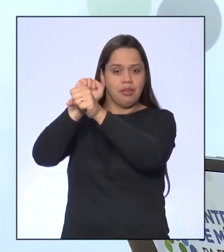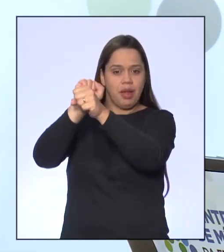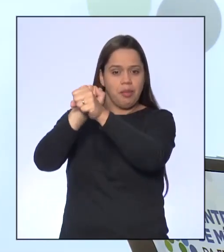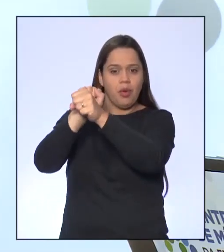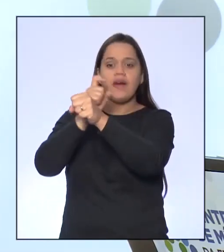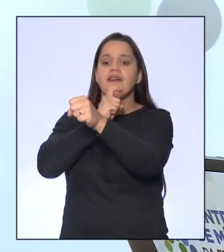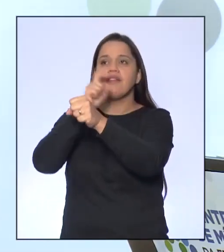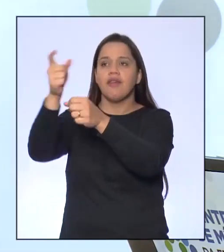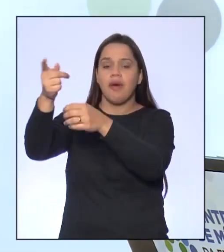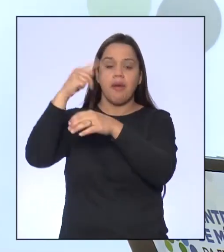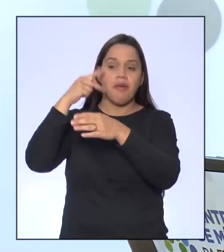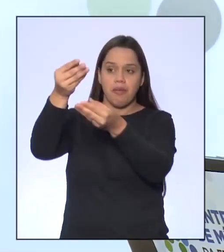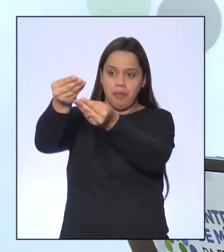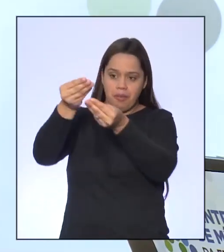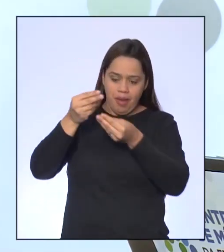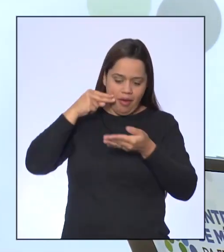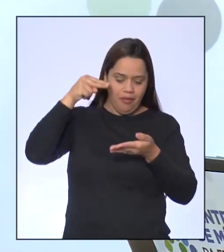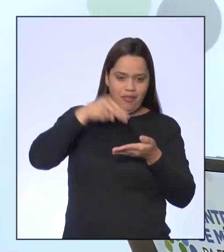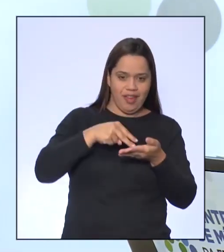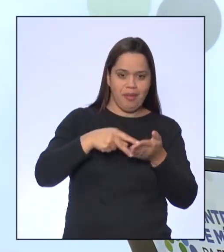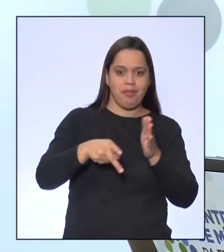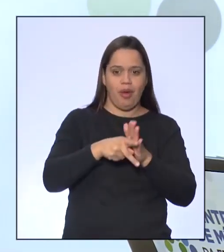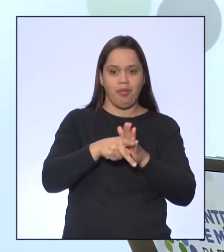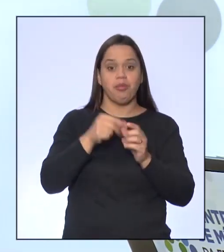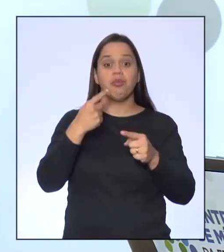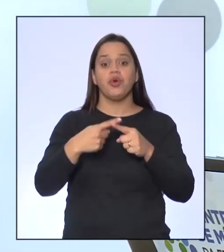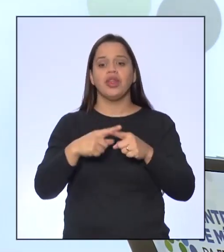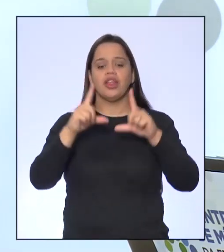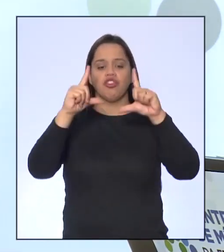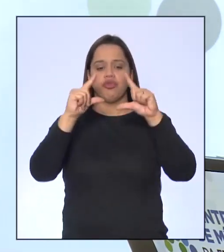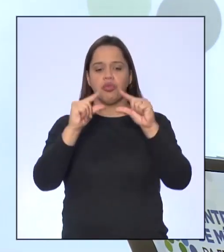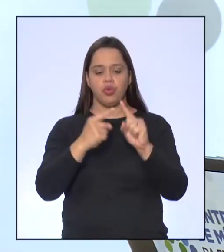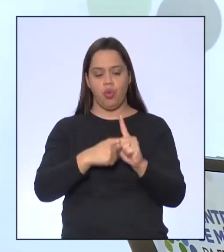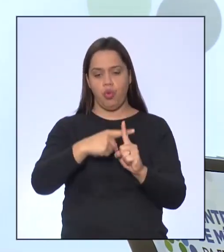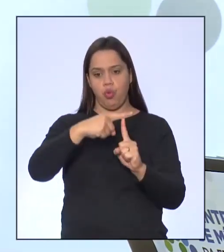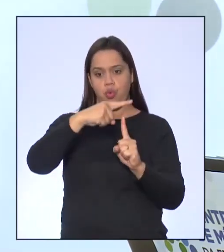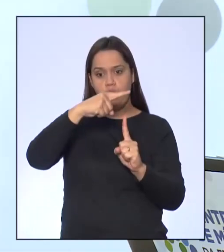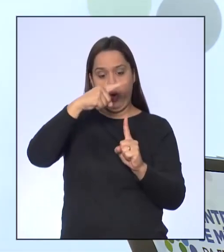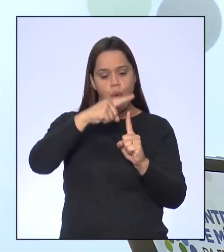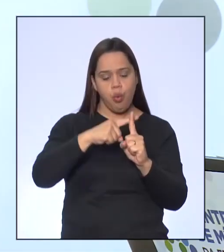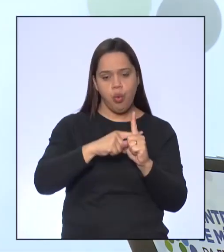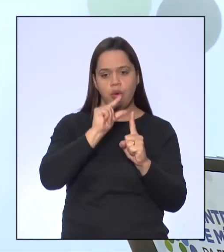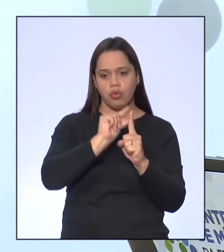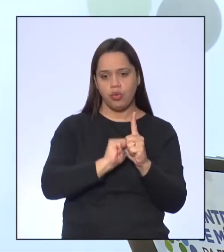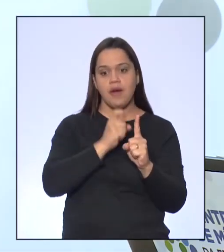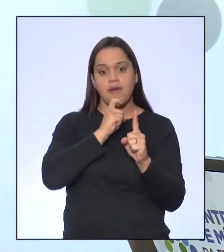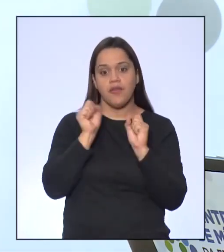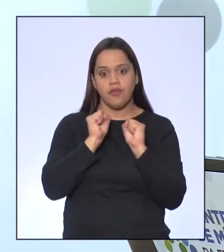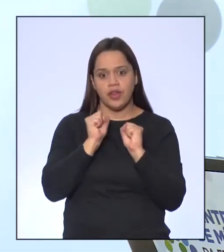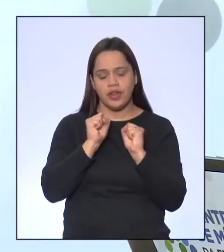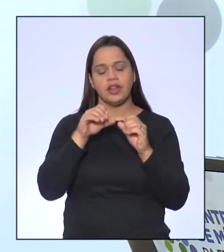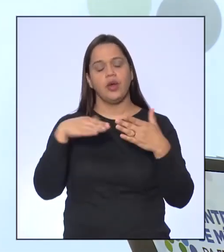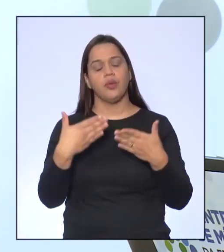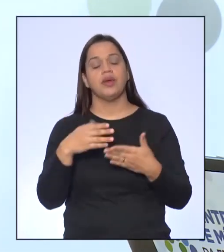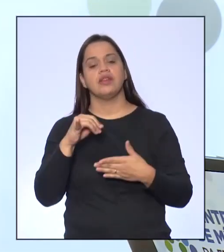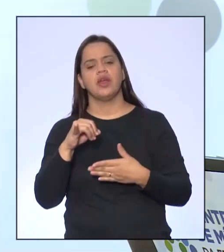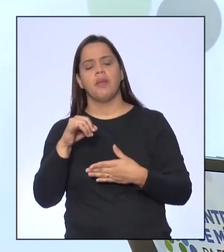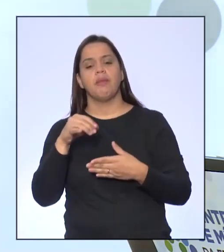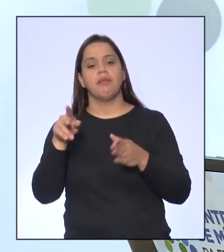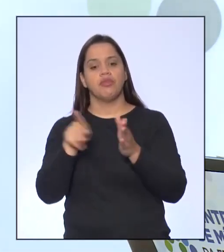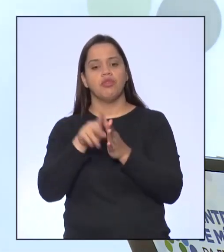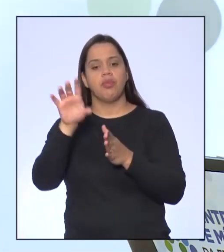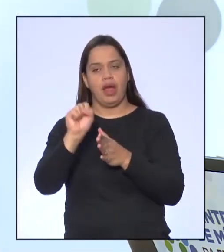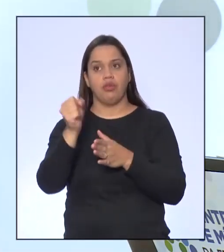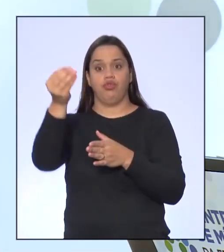diminuí a temperatura. Tá. Se eu tiro aquela forminha, né, de novo da geladeira e ponho em cima da